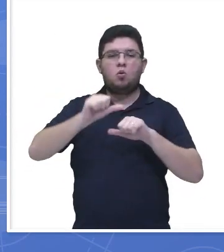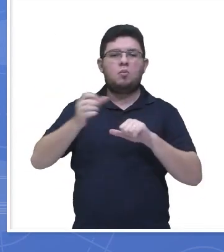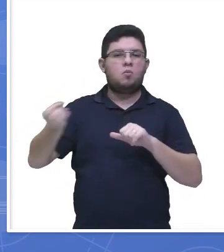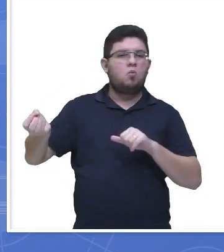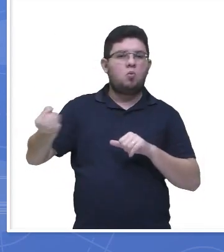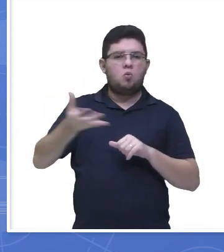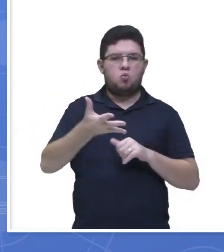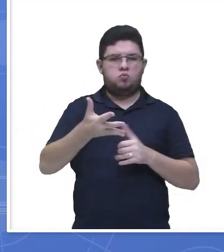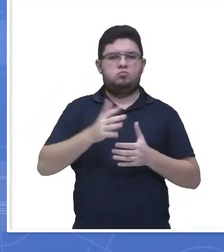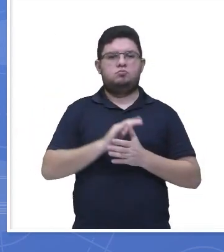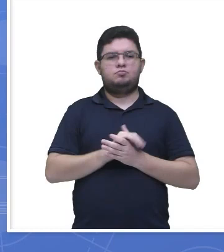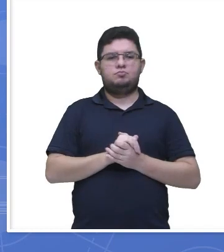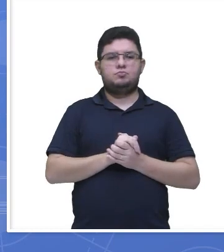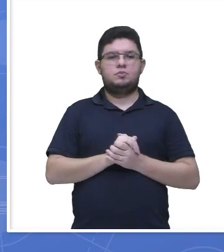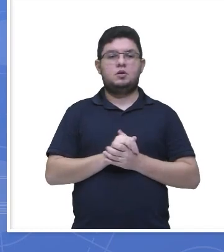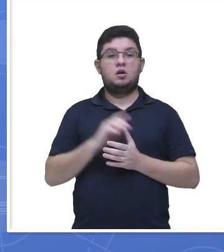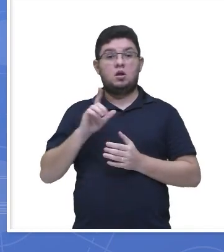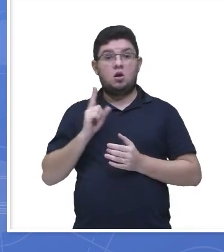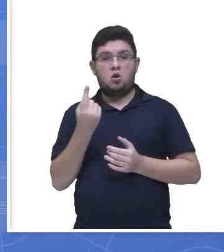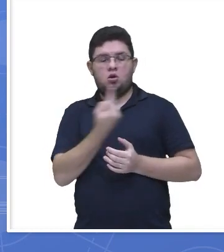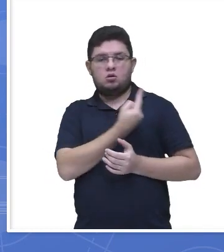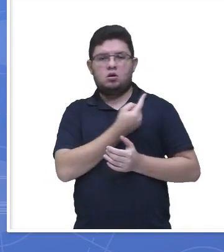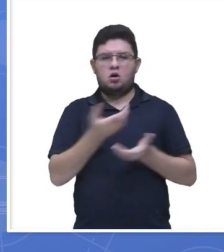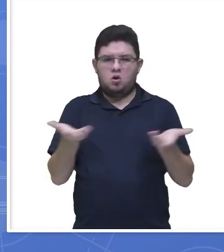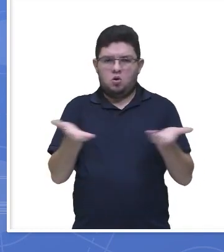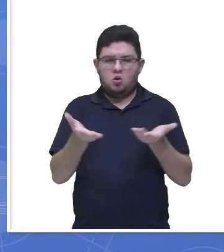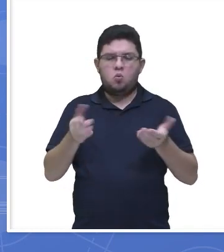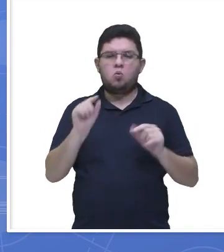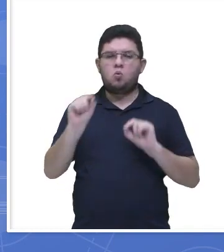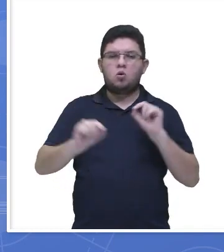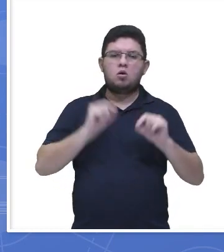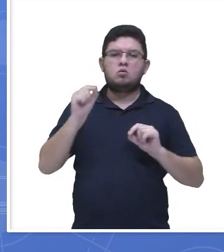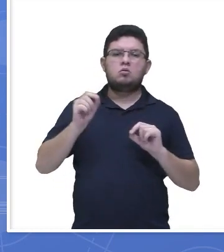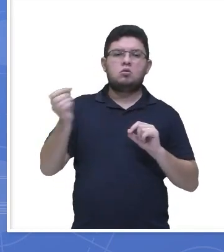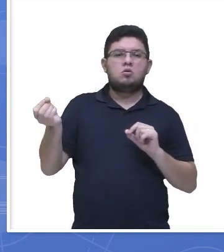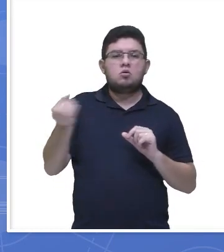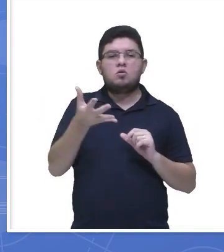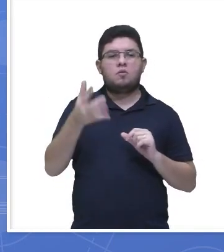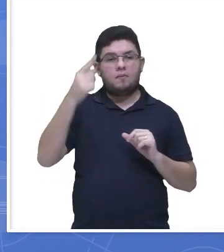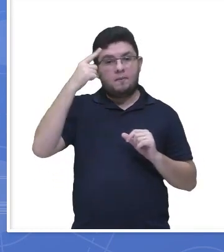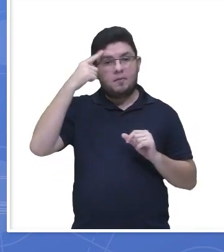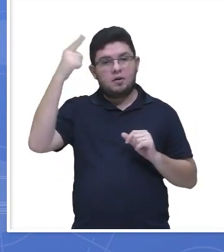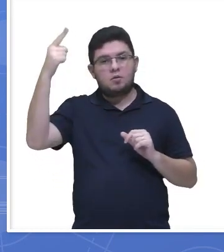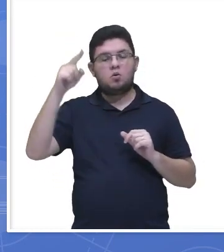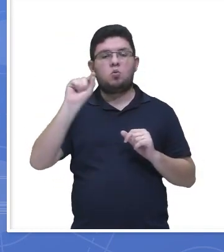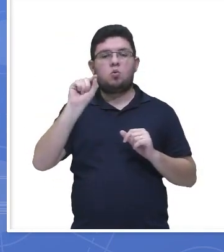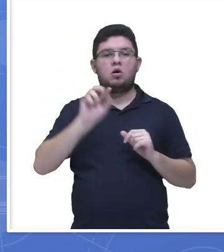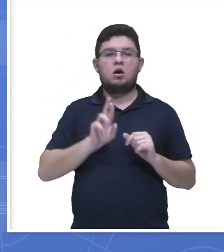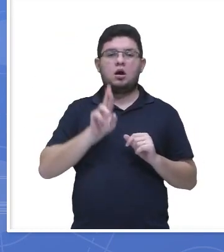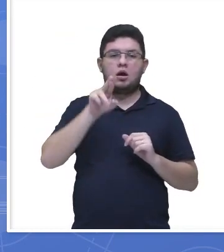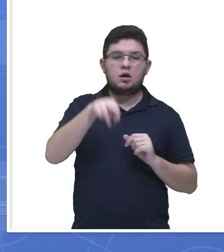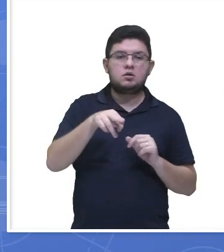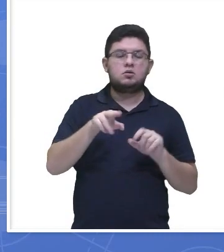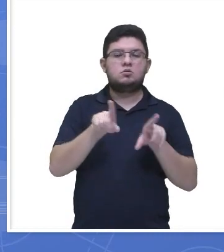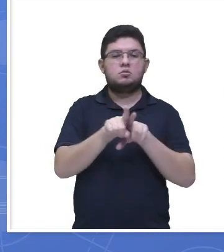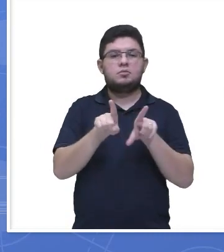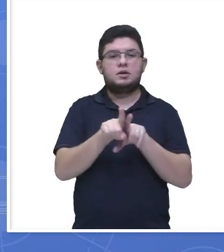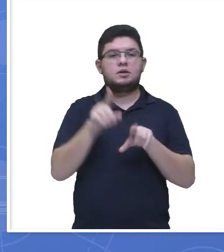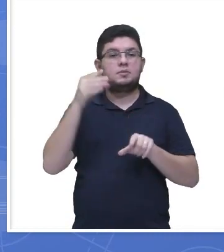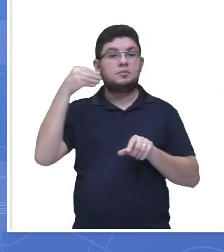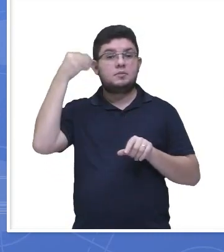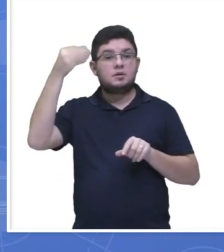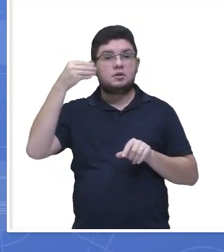E agora nós estamos chegando a um novo pensamento, onde a razão e a experiência são fundamentais para se chegar a